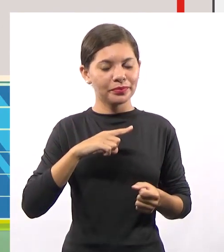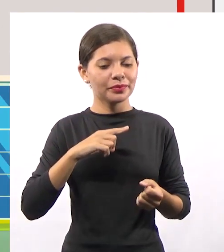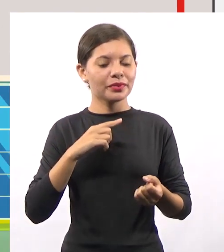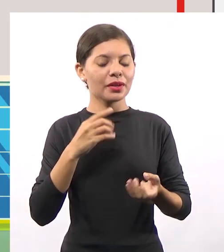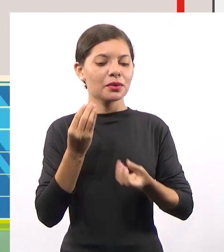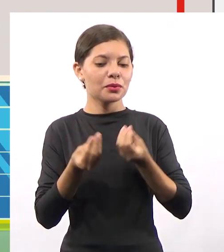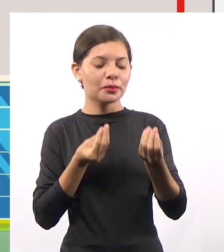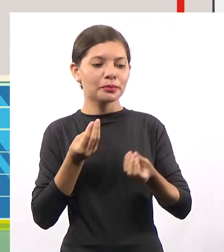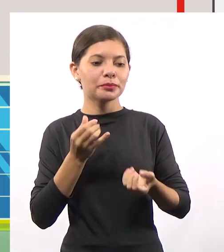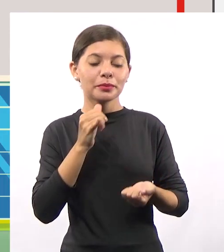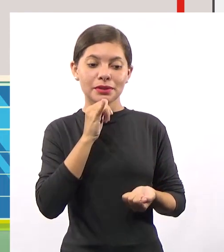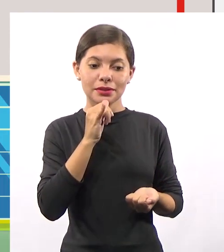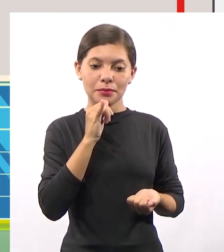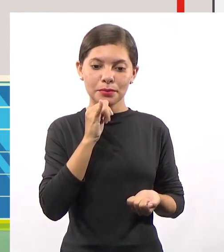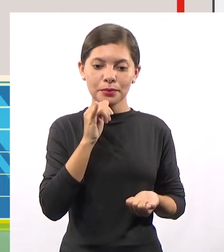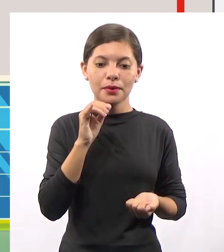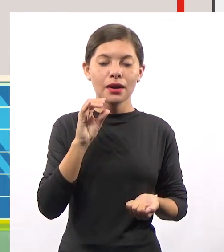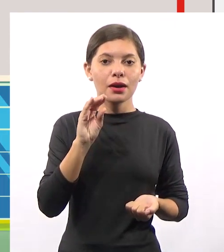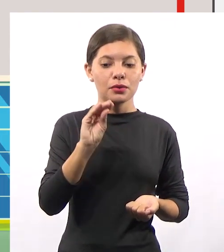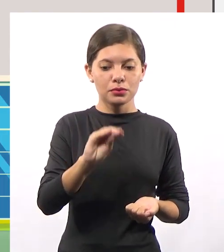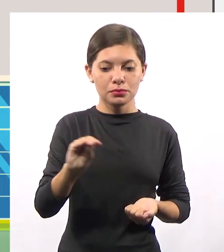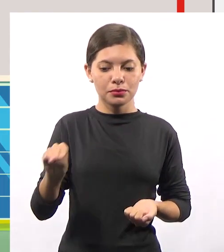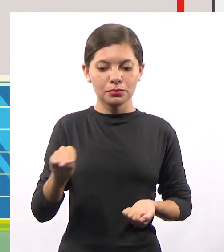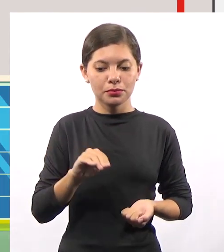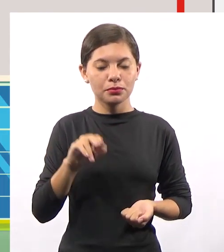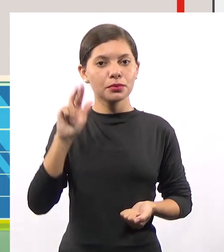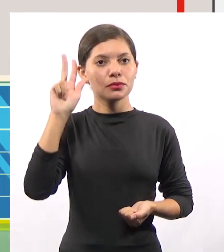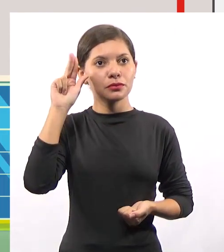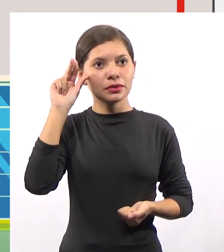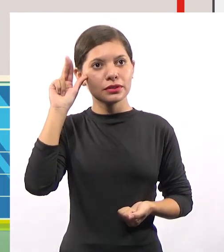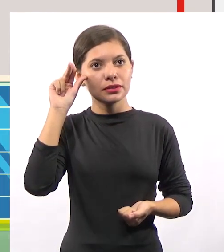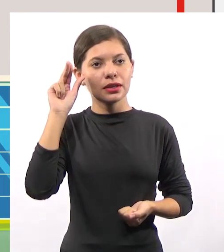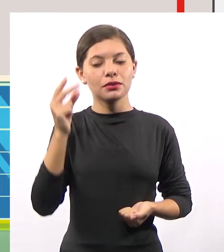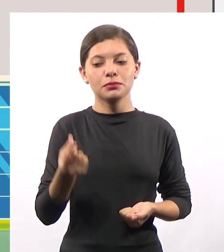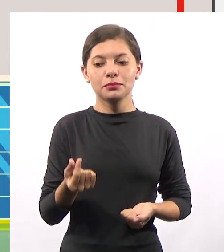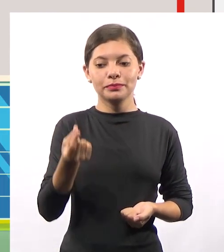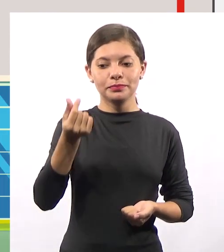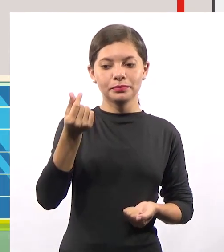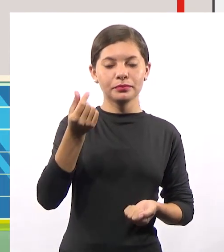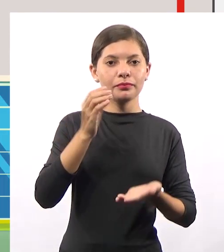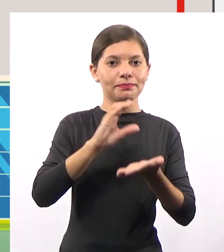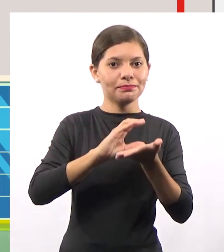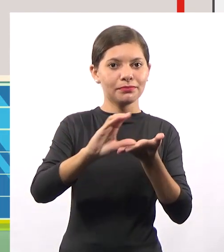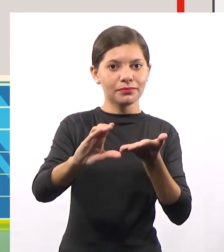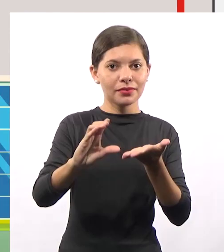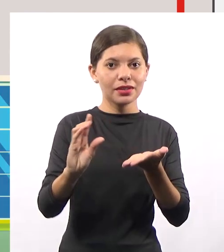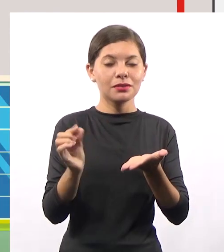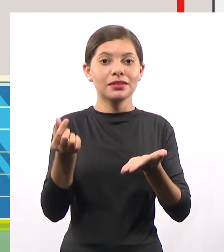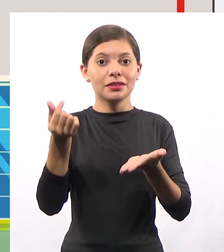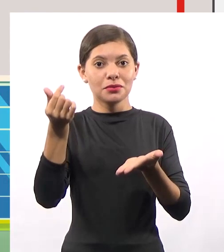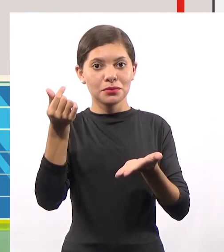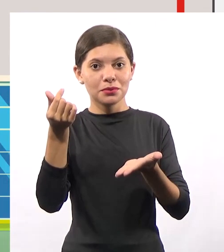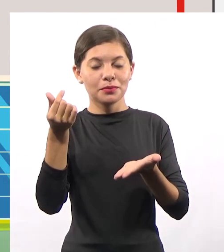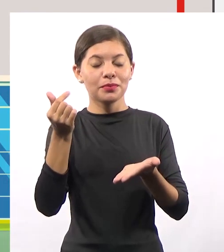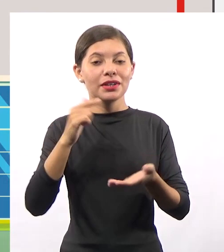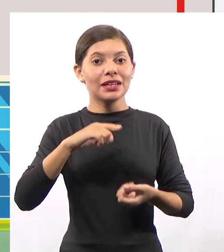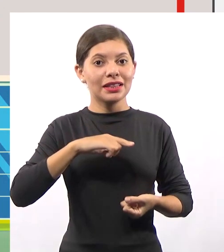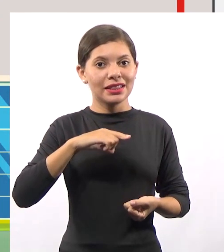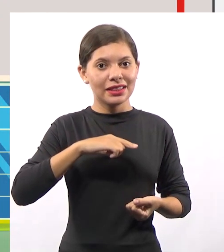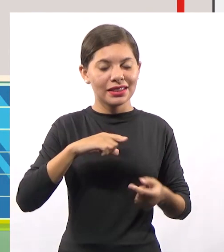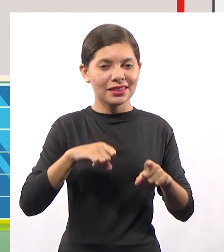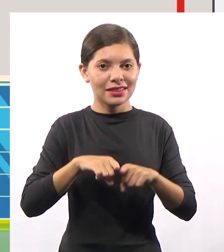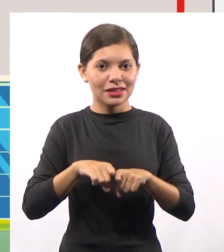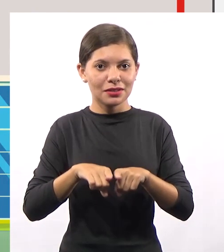como, por exemplo, o xadrez, que podem ser financiados por esses recursos. E ainda a gente tem 80%